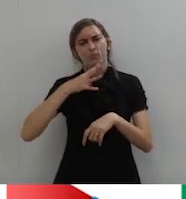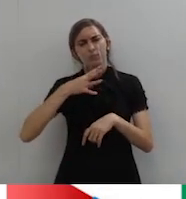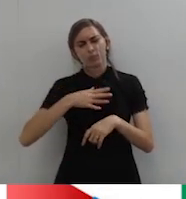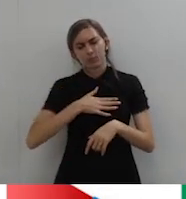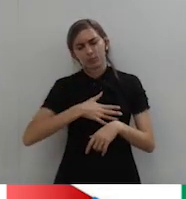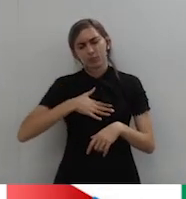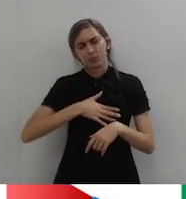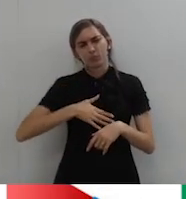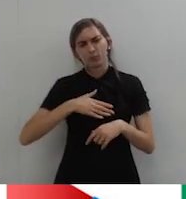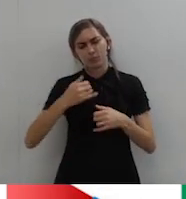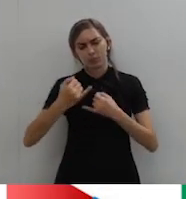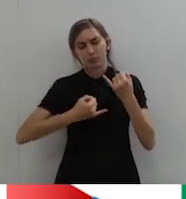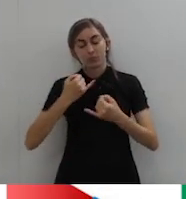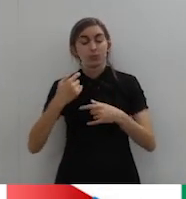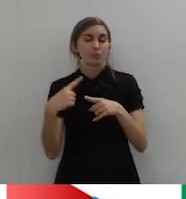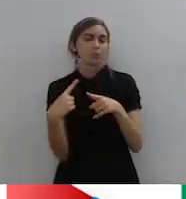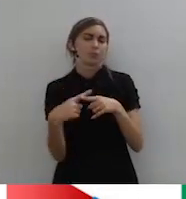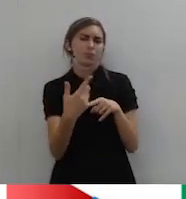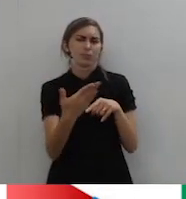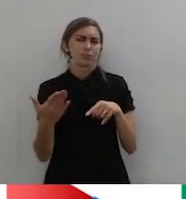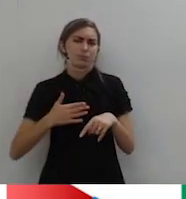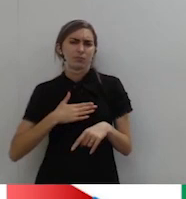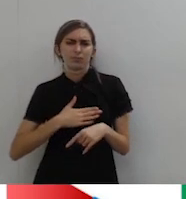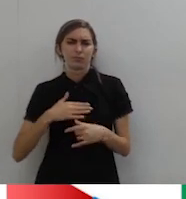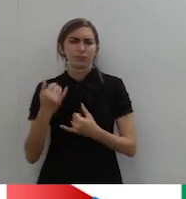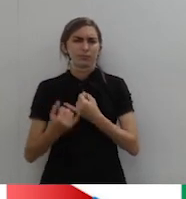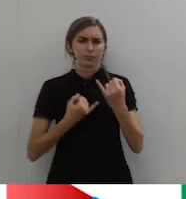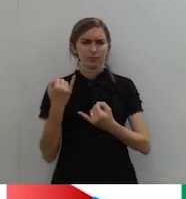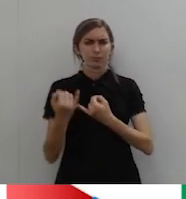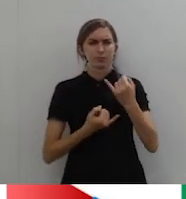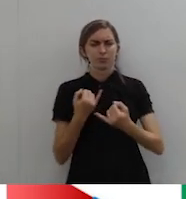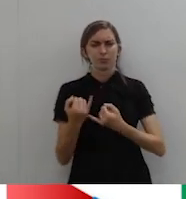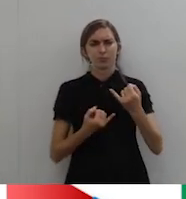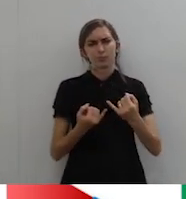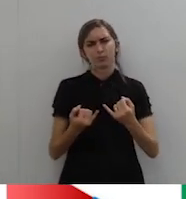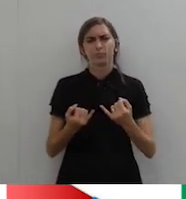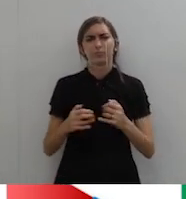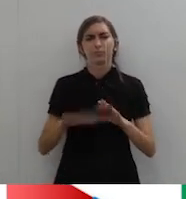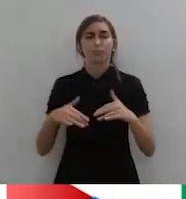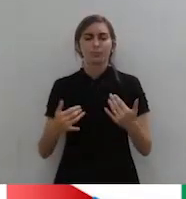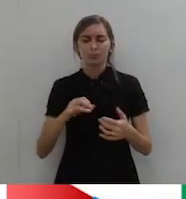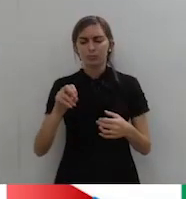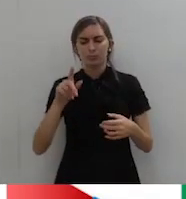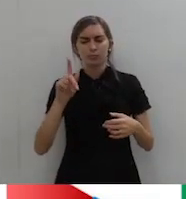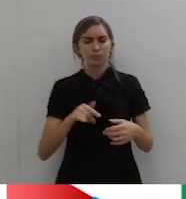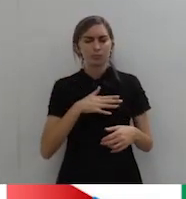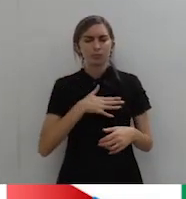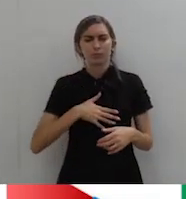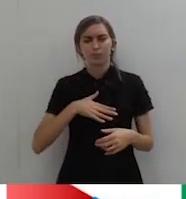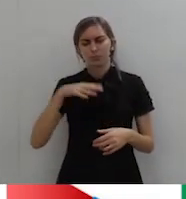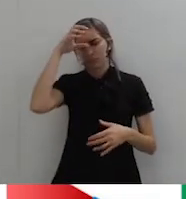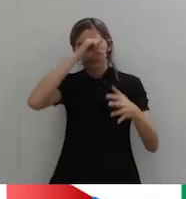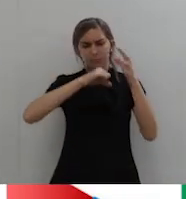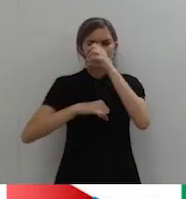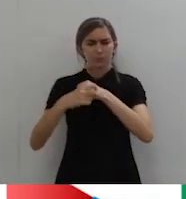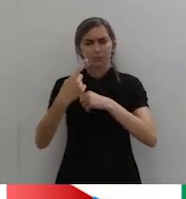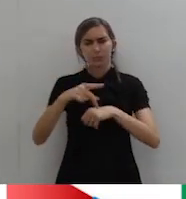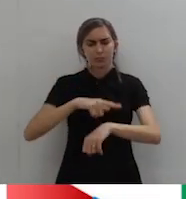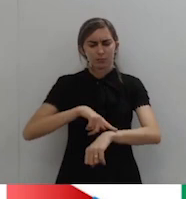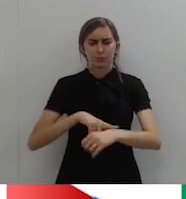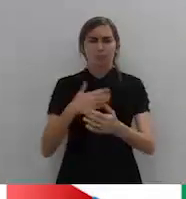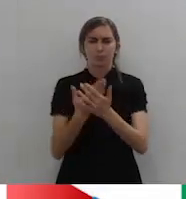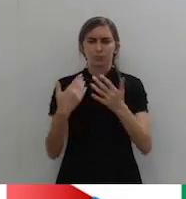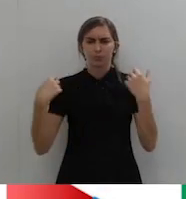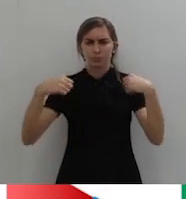de brincar, o porquê que você gosta de brincar com esse tipo de jogo e qual o jogo que você gostaria de aprender na sua aula